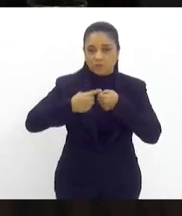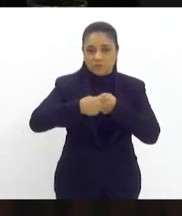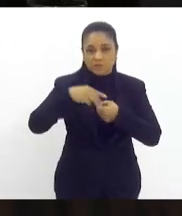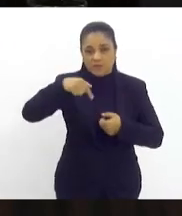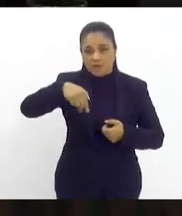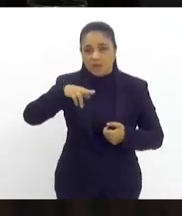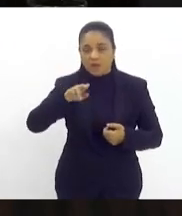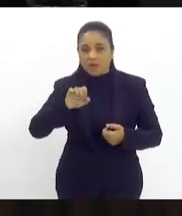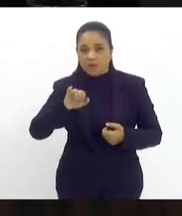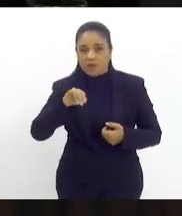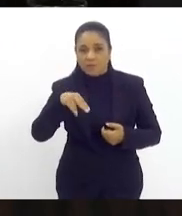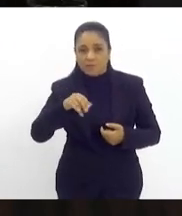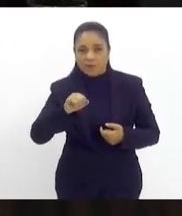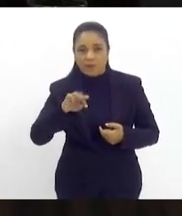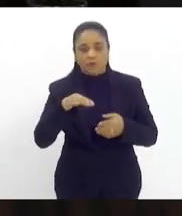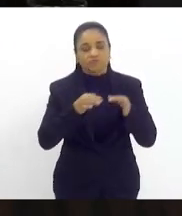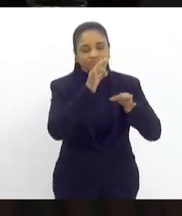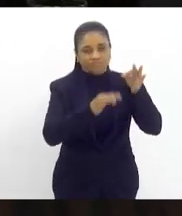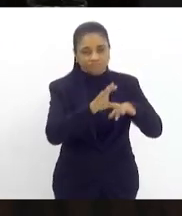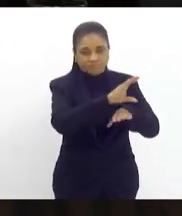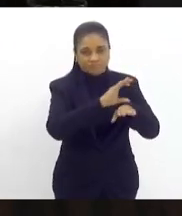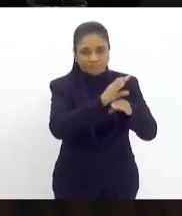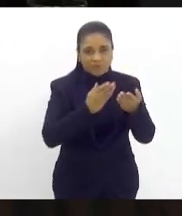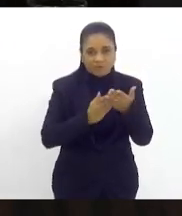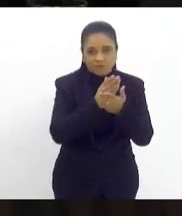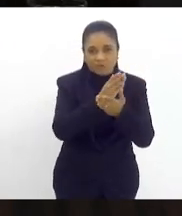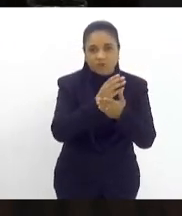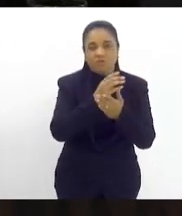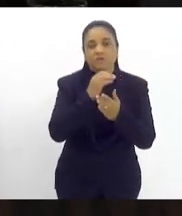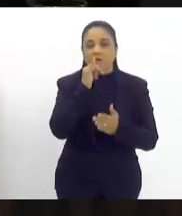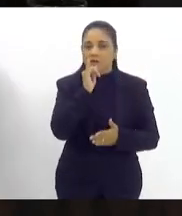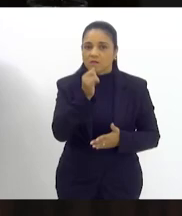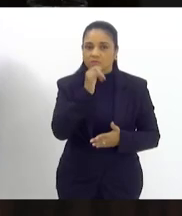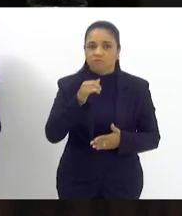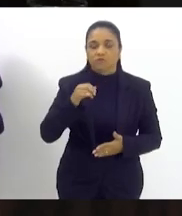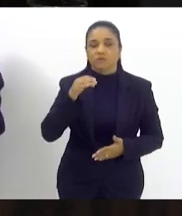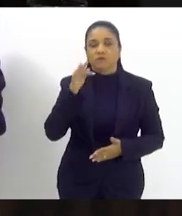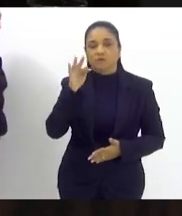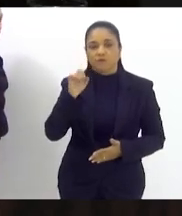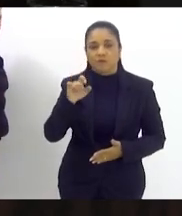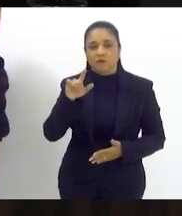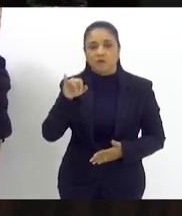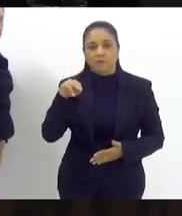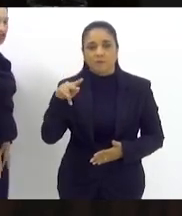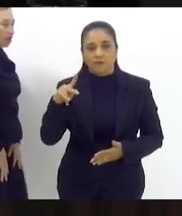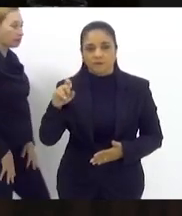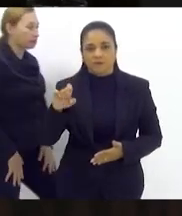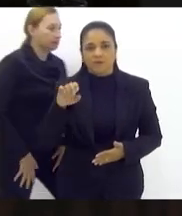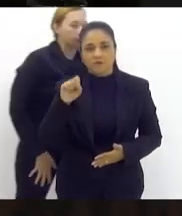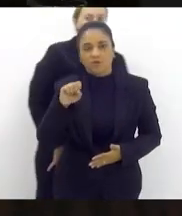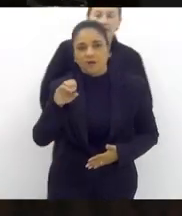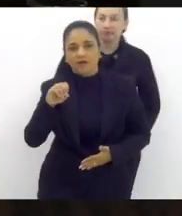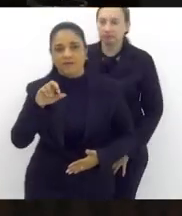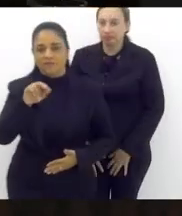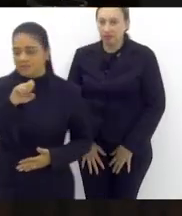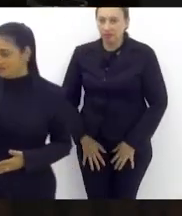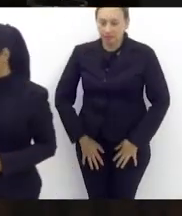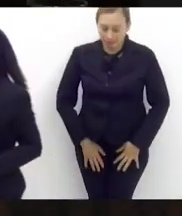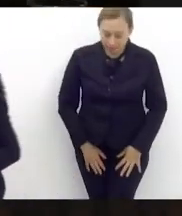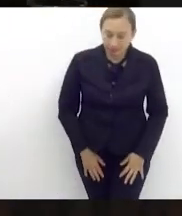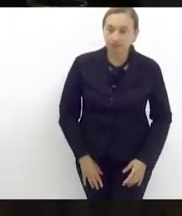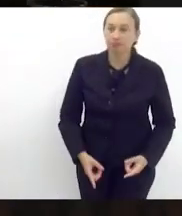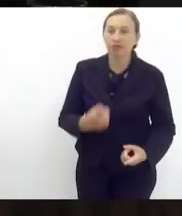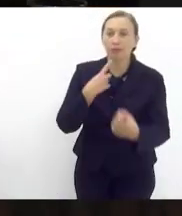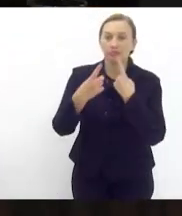indicação legislativa favorável relator Felipe Soares em discussão